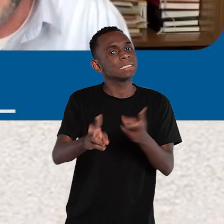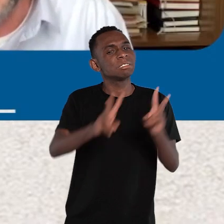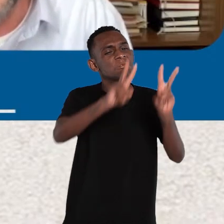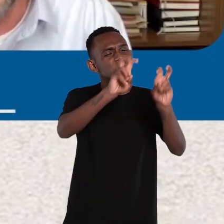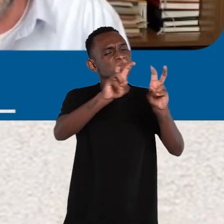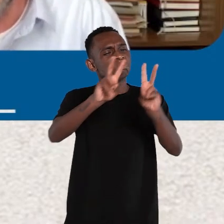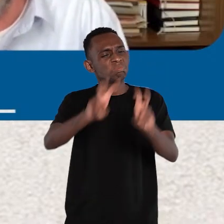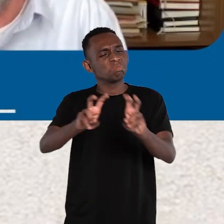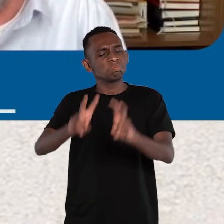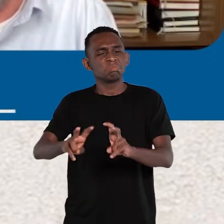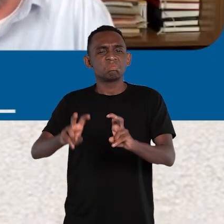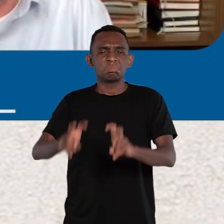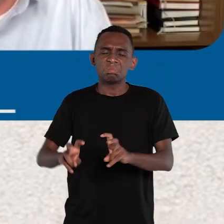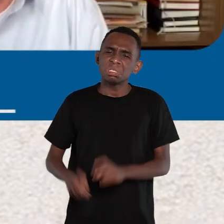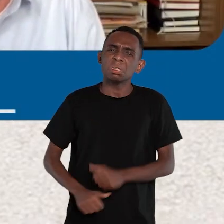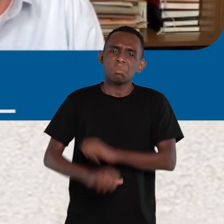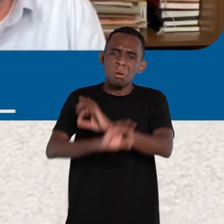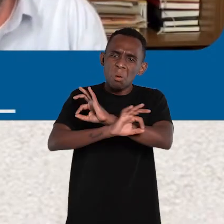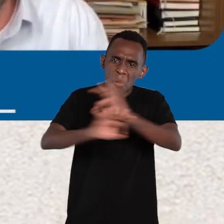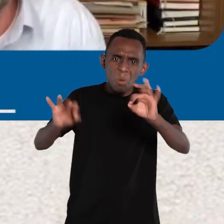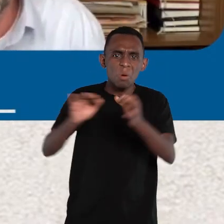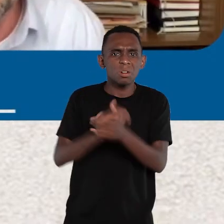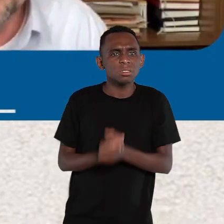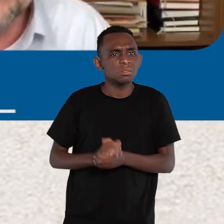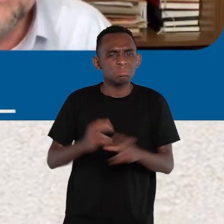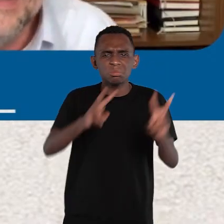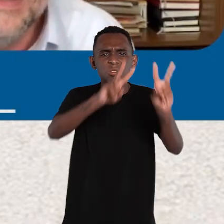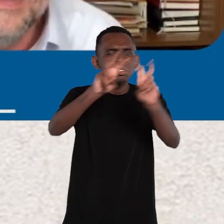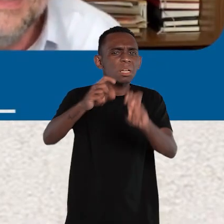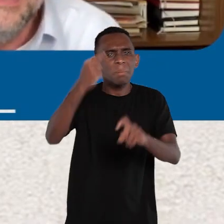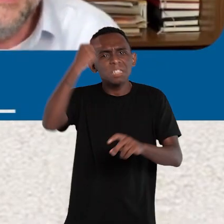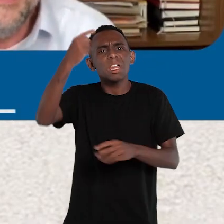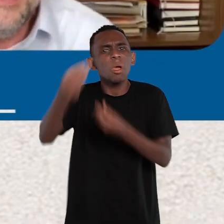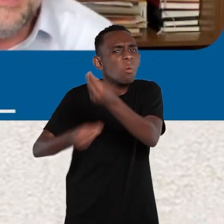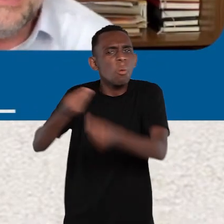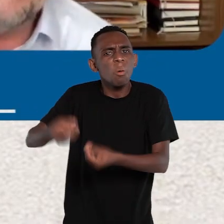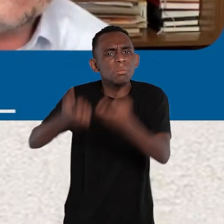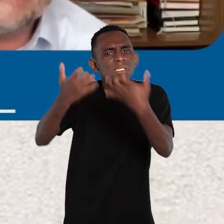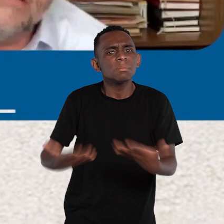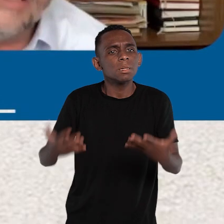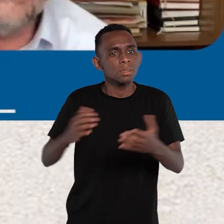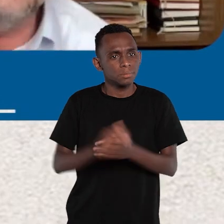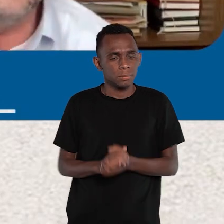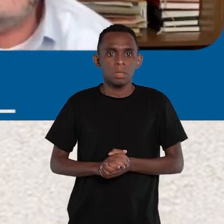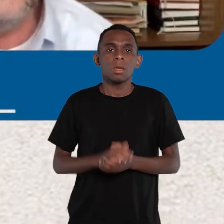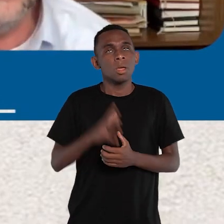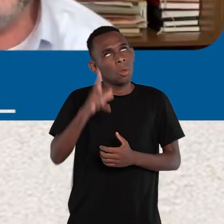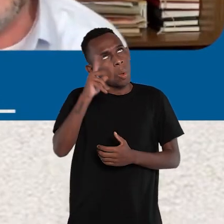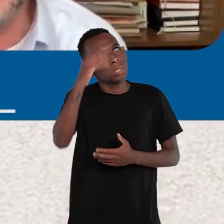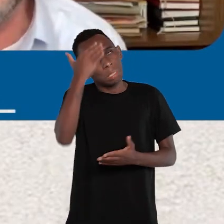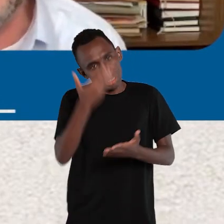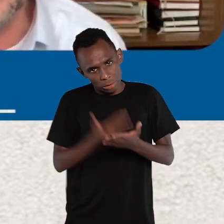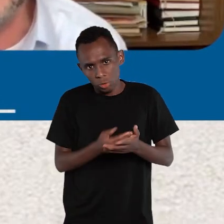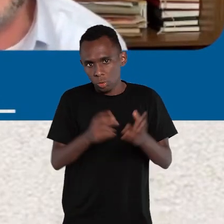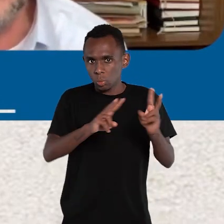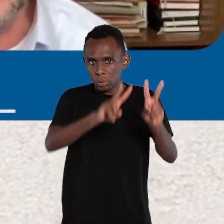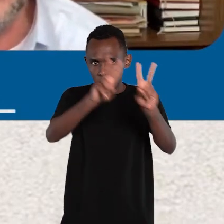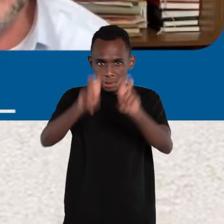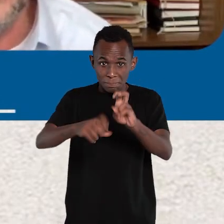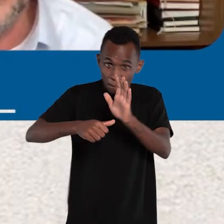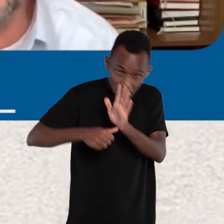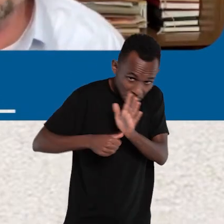dos títulos, hein? Onde é que você tirou esse negócio de fazer esses títulos maravilhosos? Mas eu acho que um livro ele começa pelo